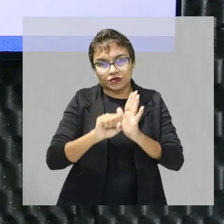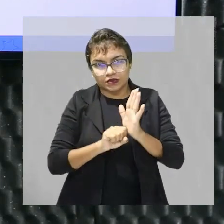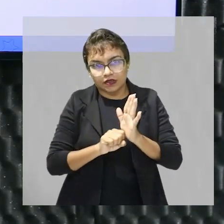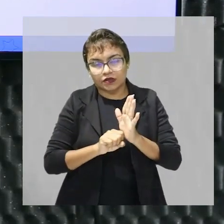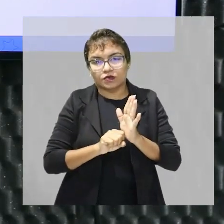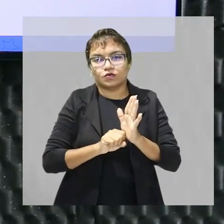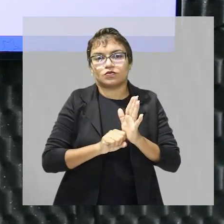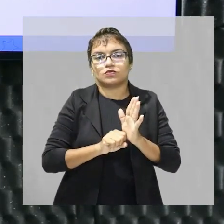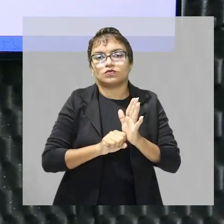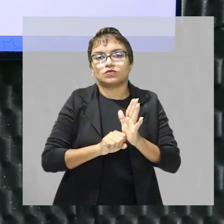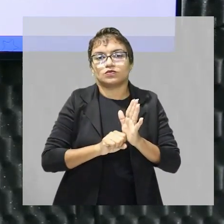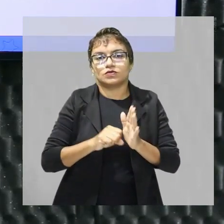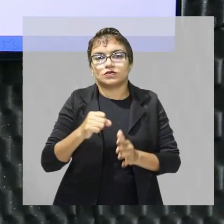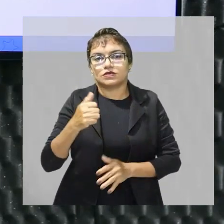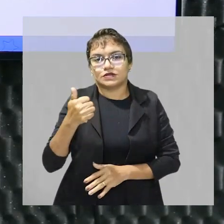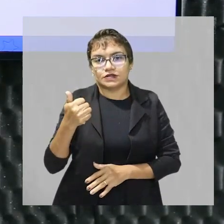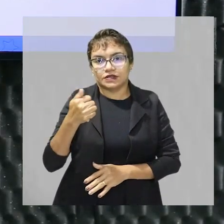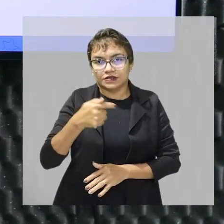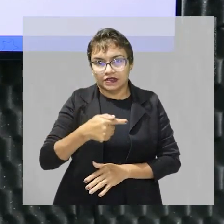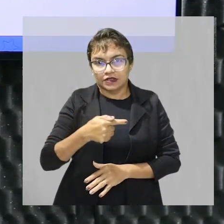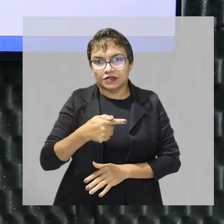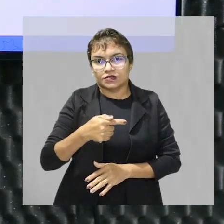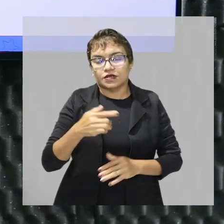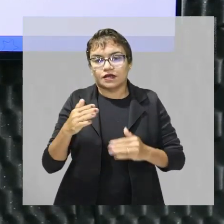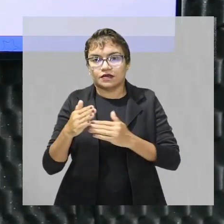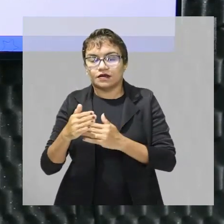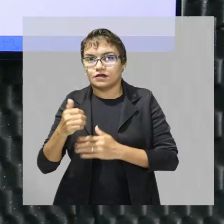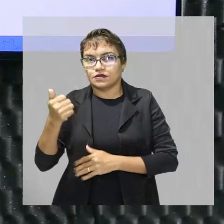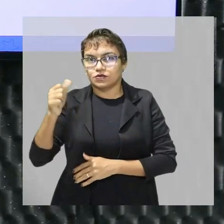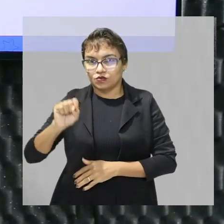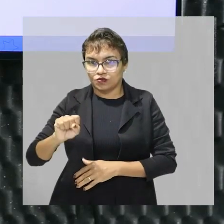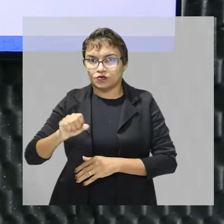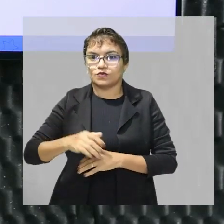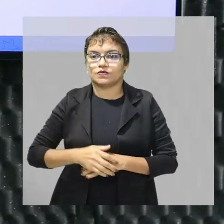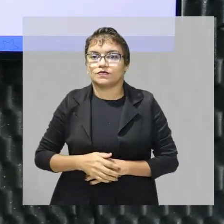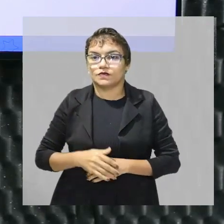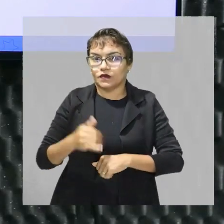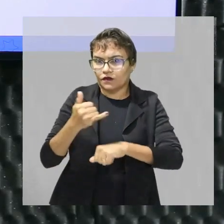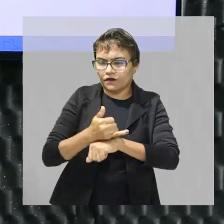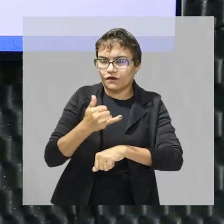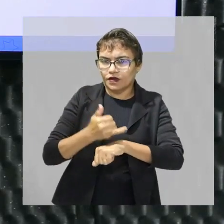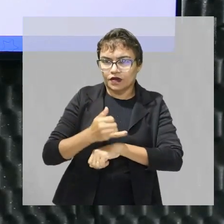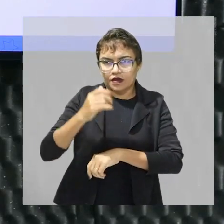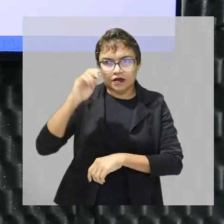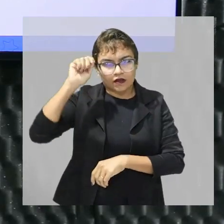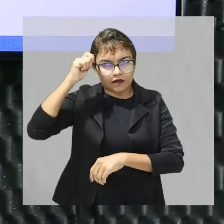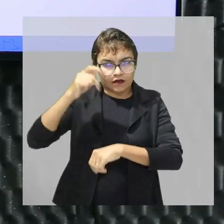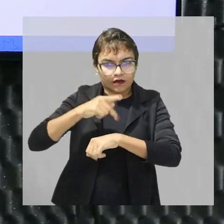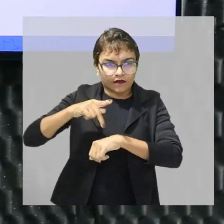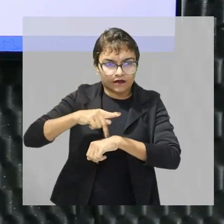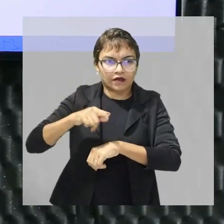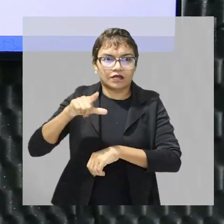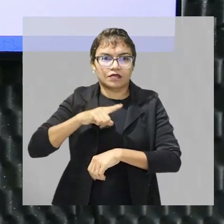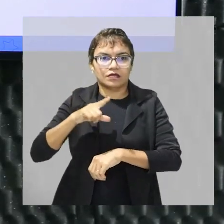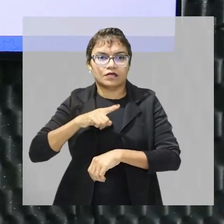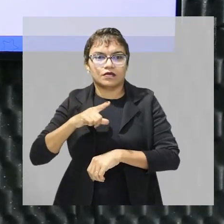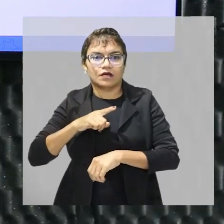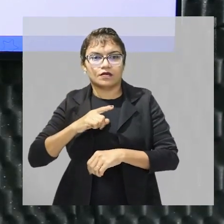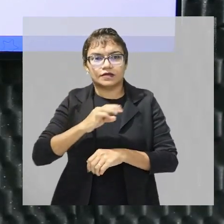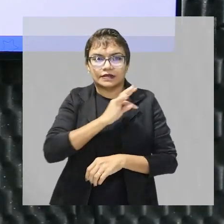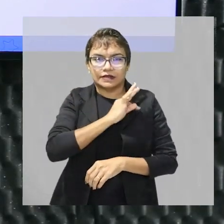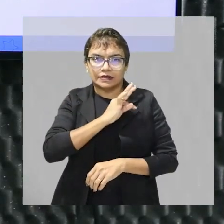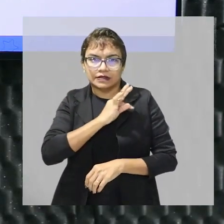além de dominarem técnicas de fundição, né, a maleabilização e a forja do ferro,